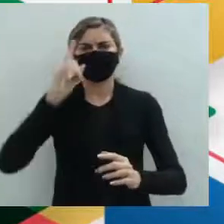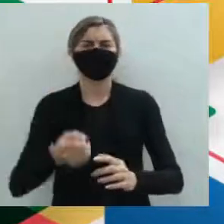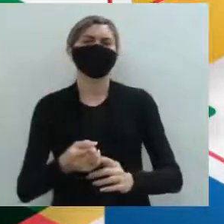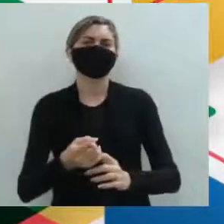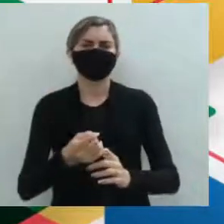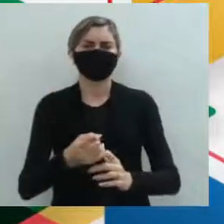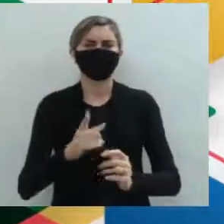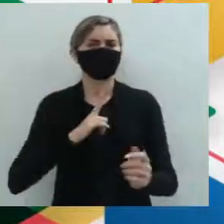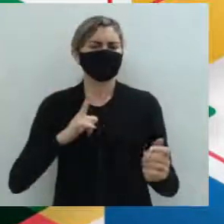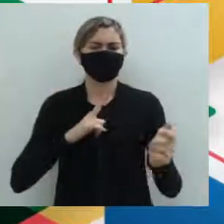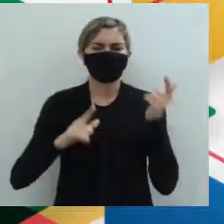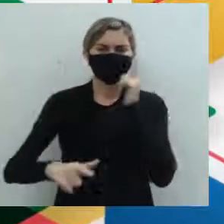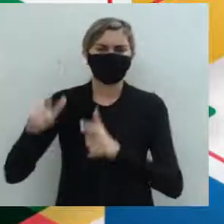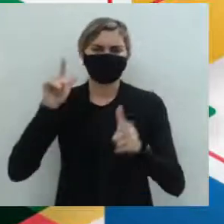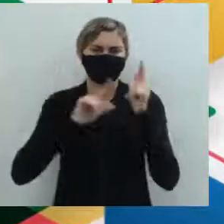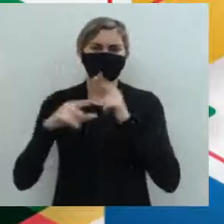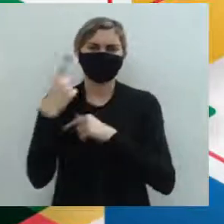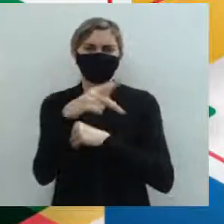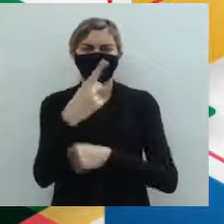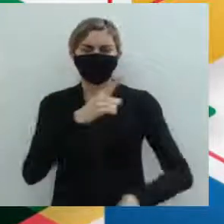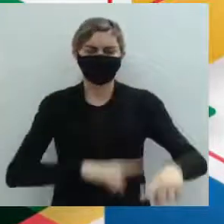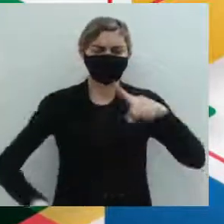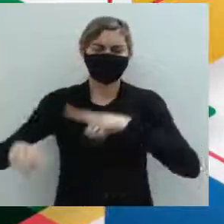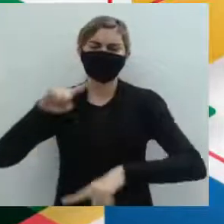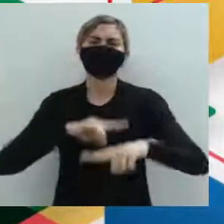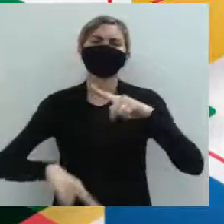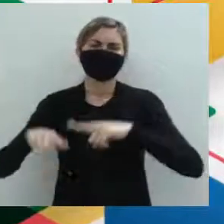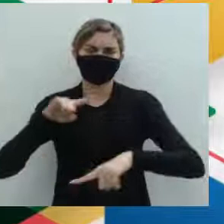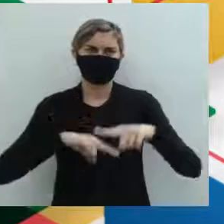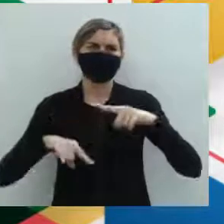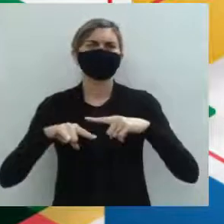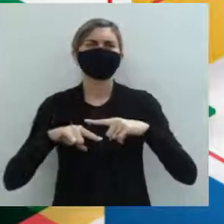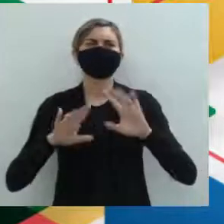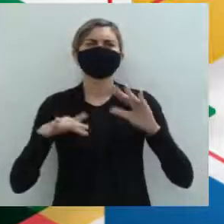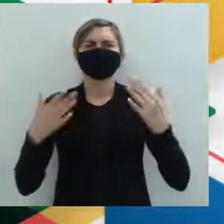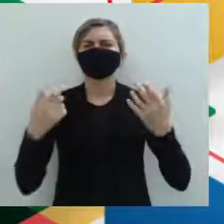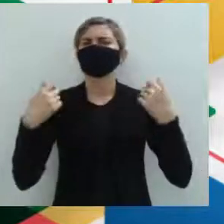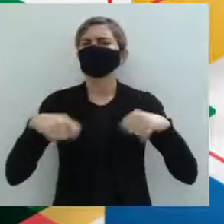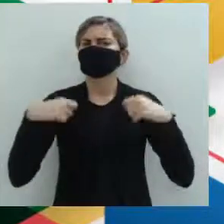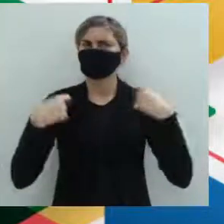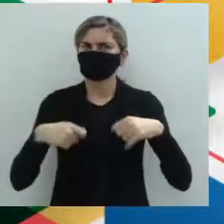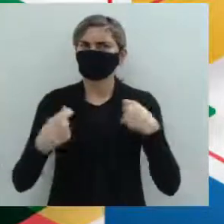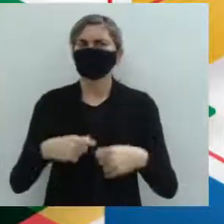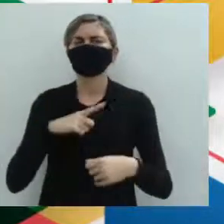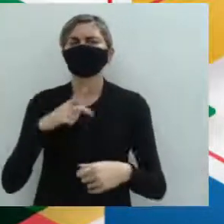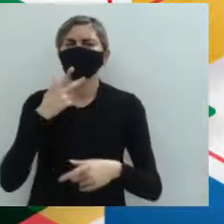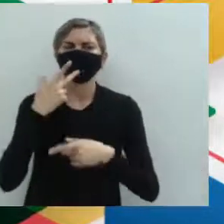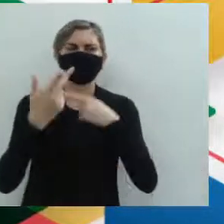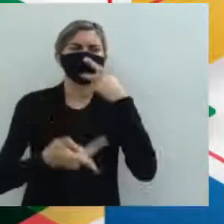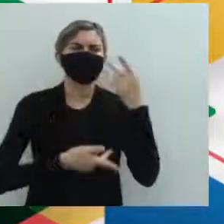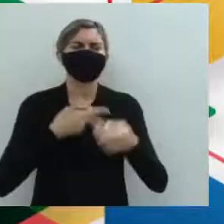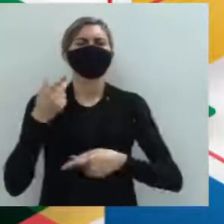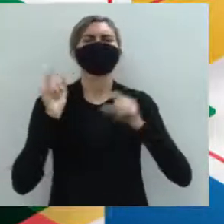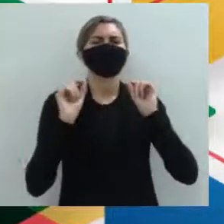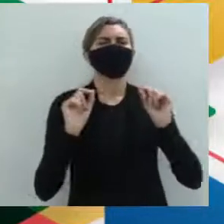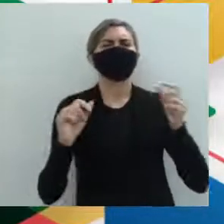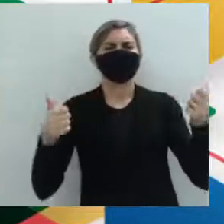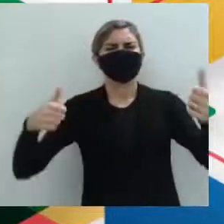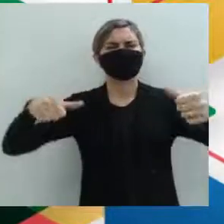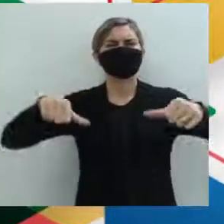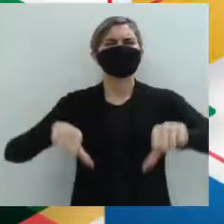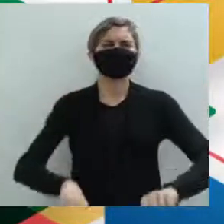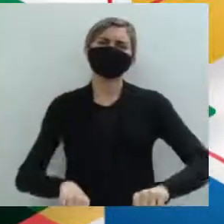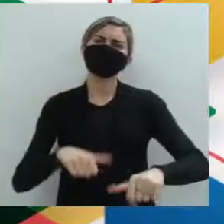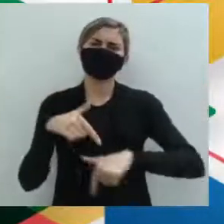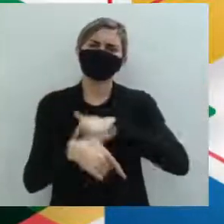para obter a sua dominação, certo? Então nós precisamos nesse momento falar sobre